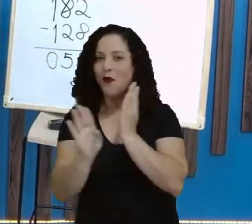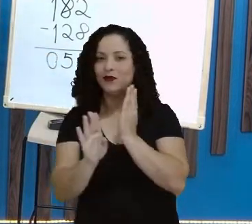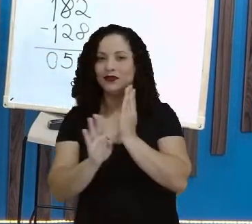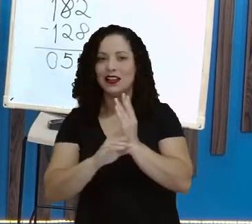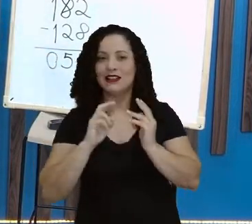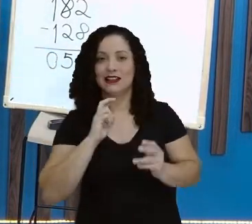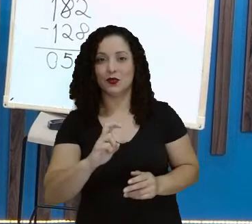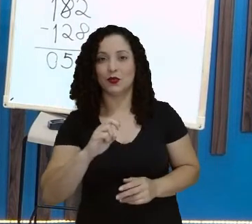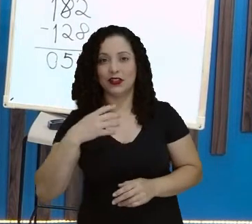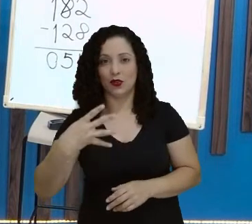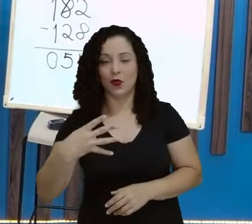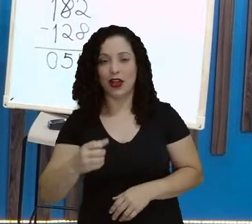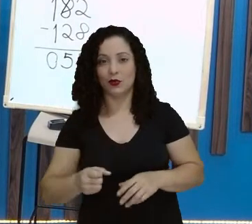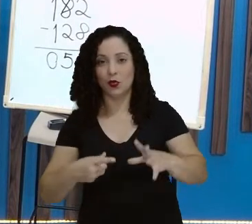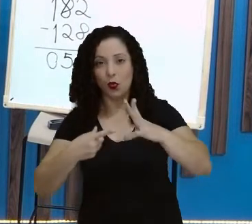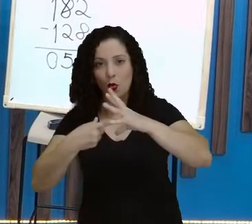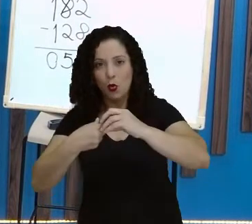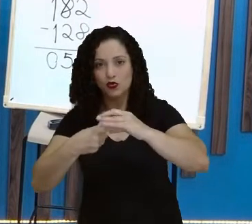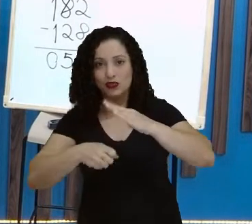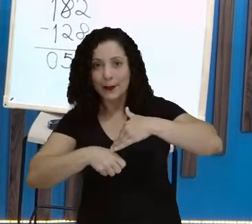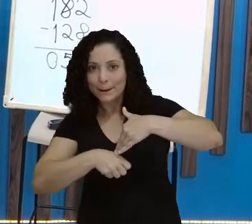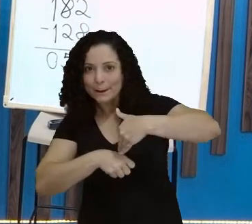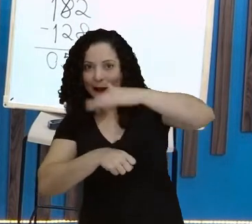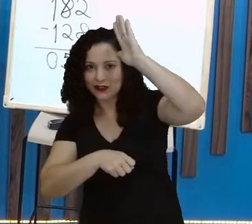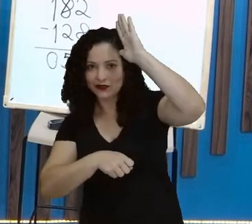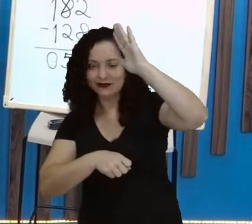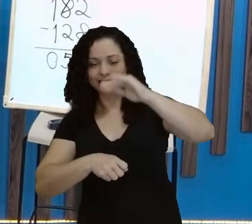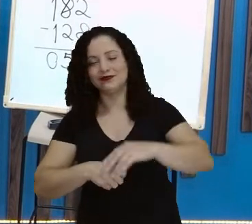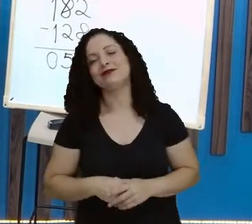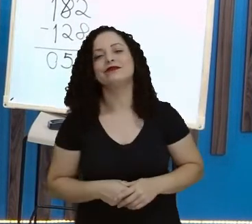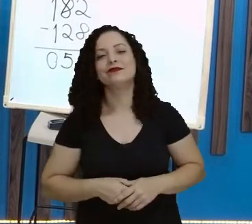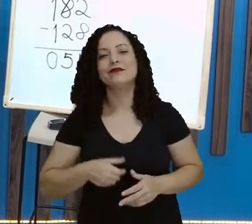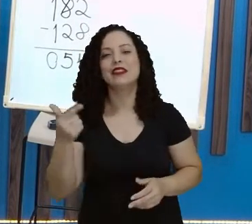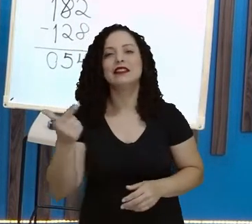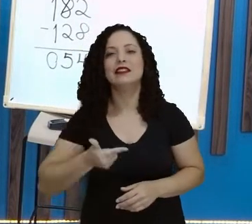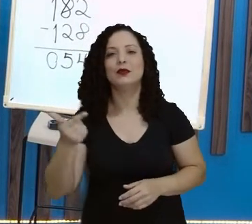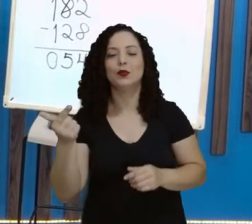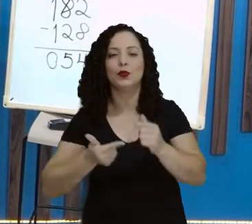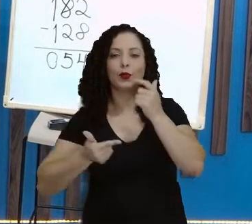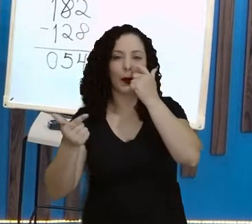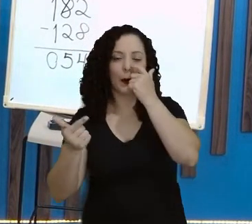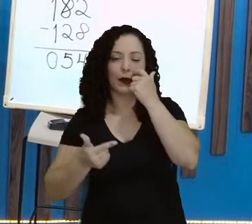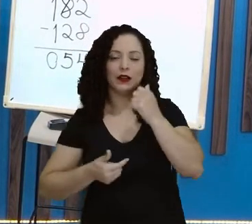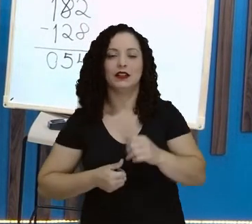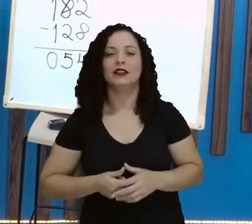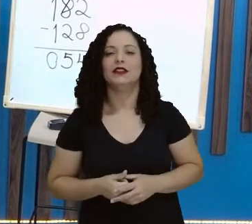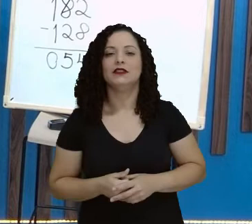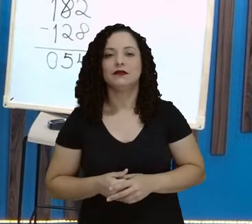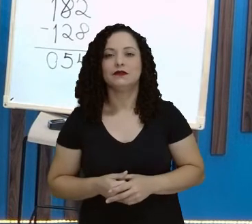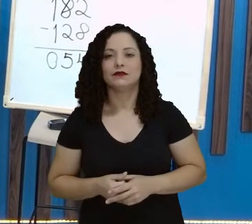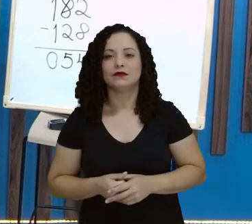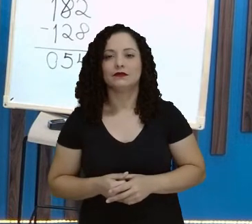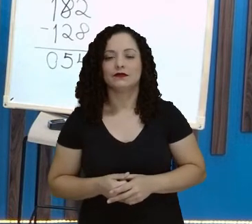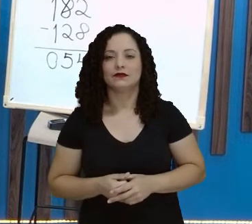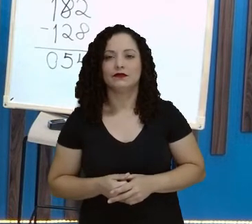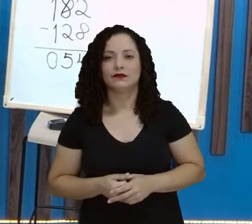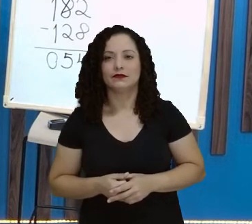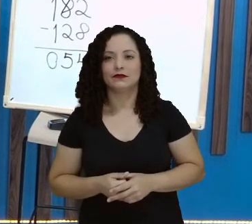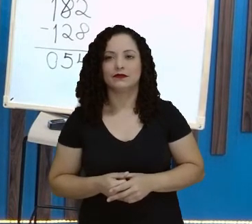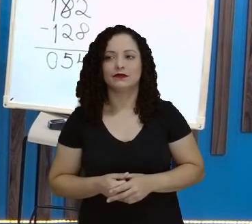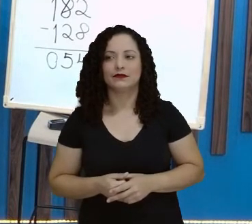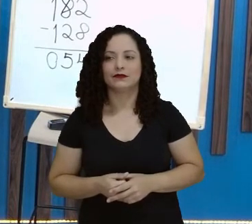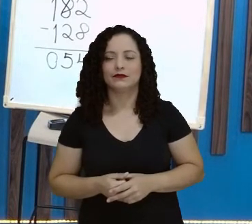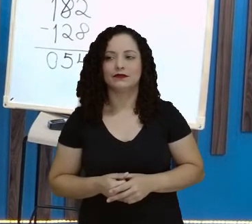54 coxinhas a mais. Segundo probleminha, vamos lá. O que é que temos aqui para resolver? Ajuda